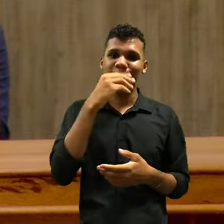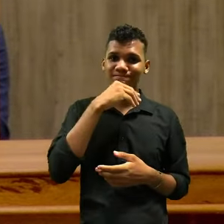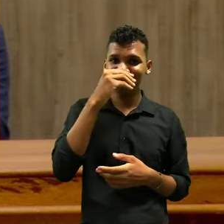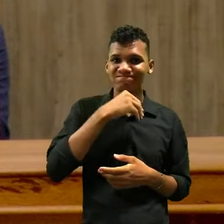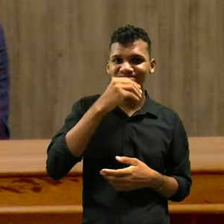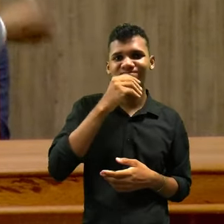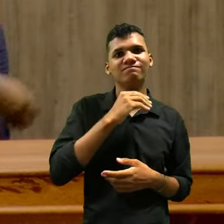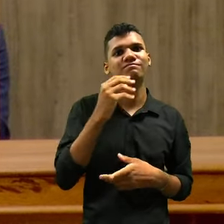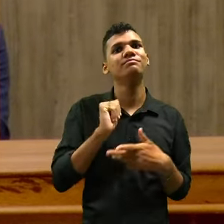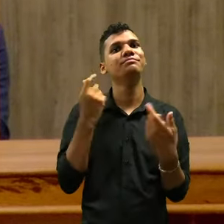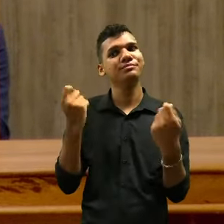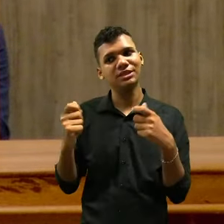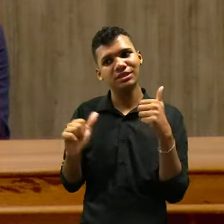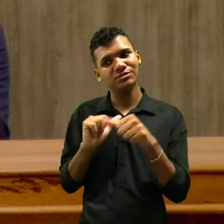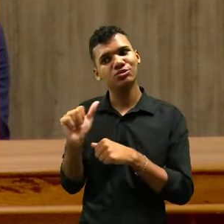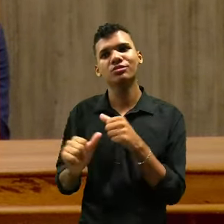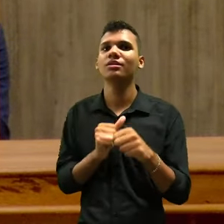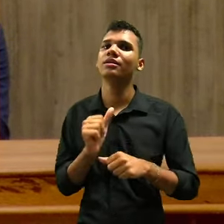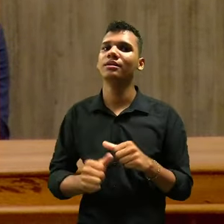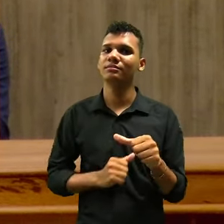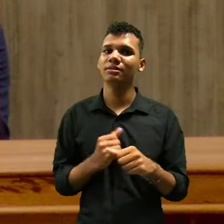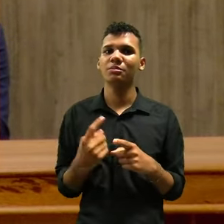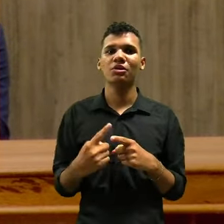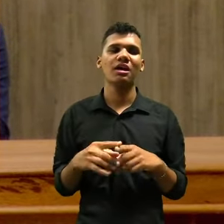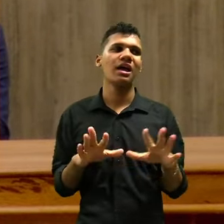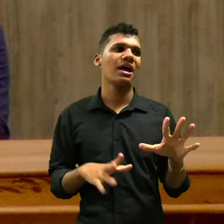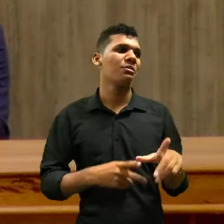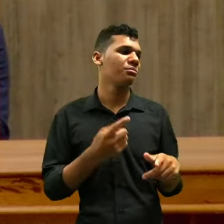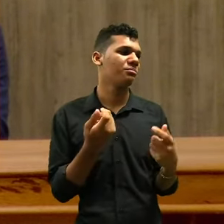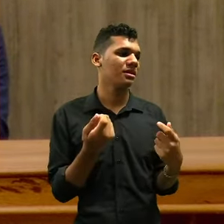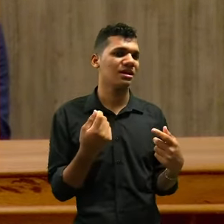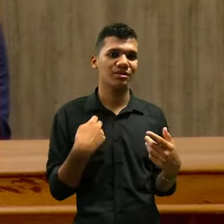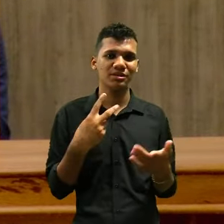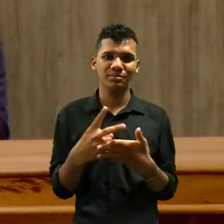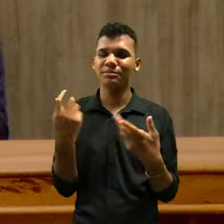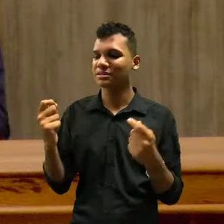toda hora e todo dia eu tenho que est lá aguando